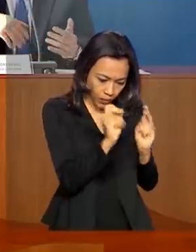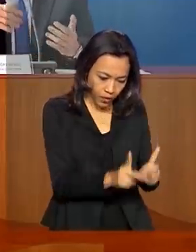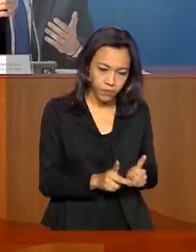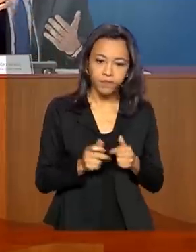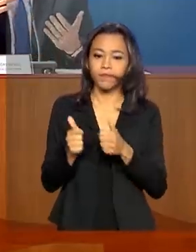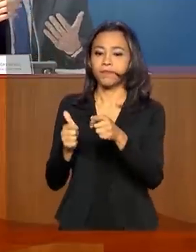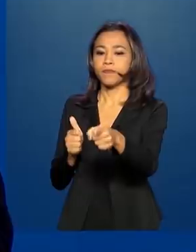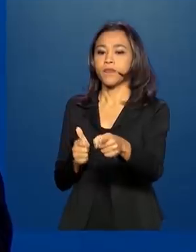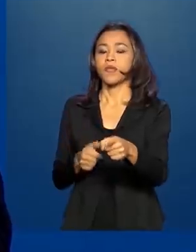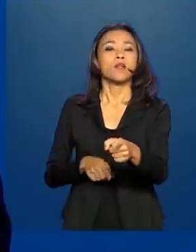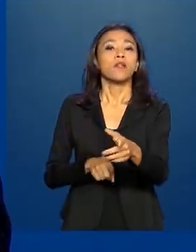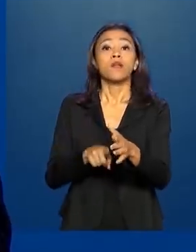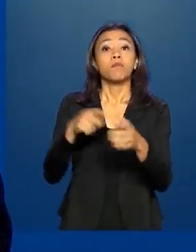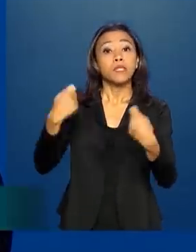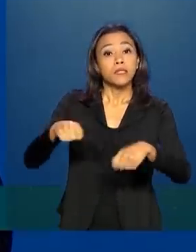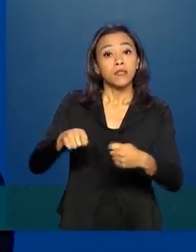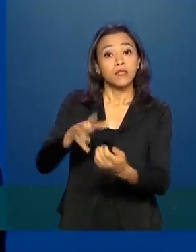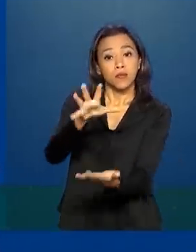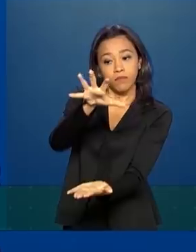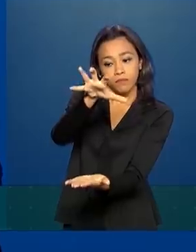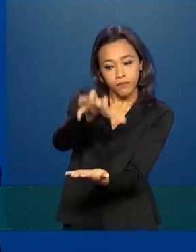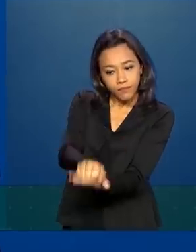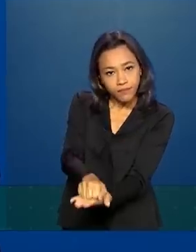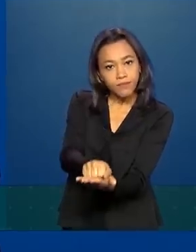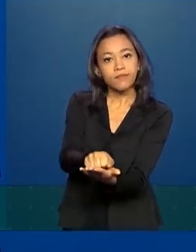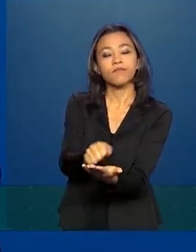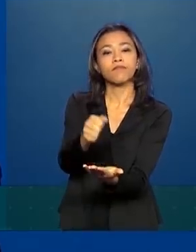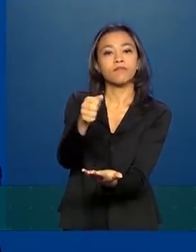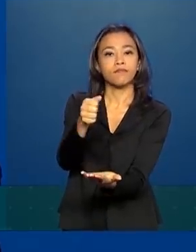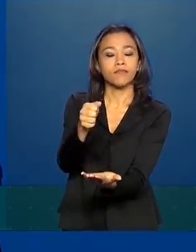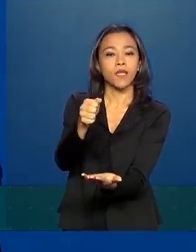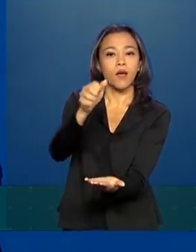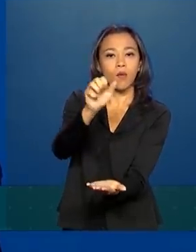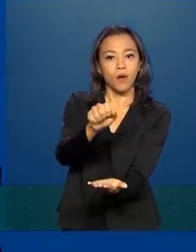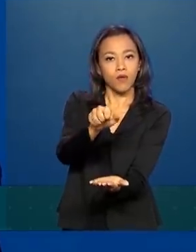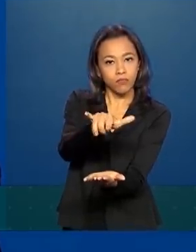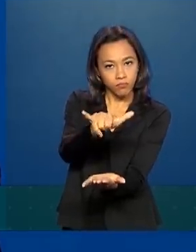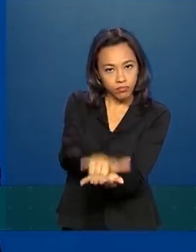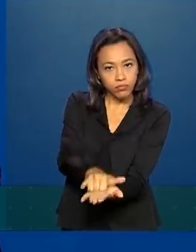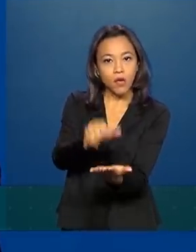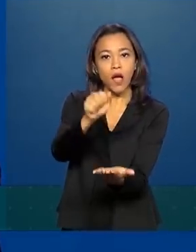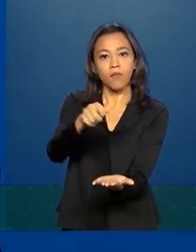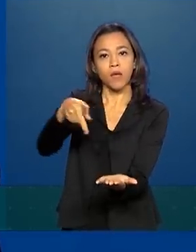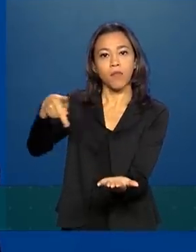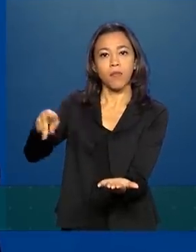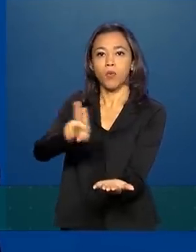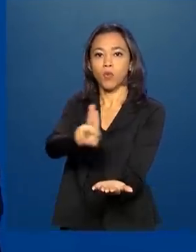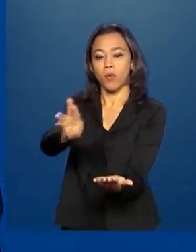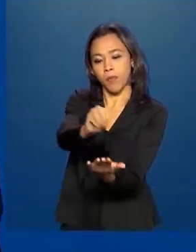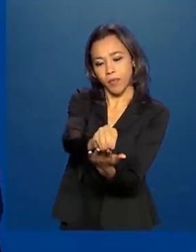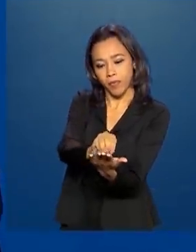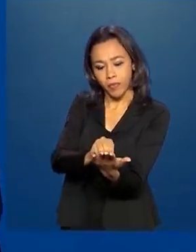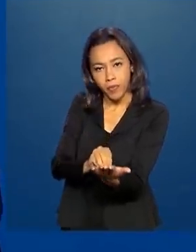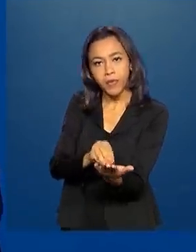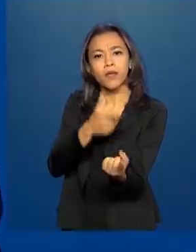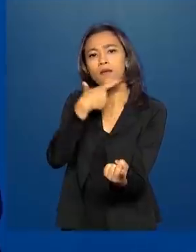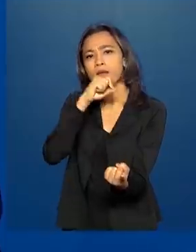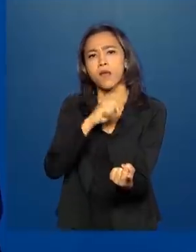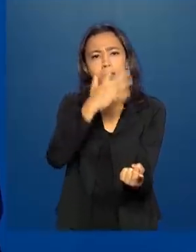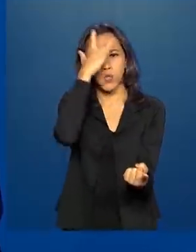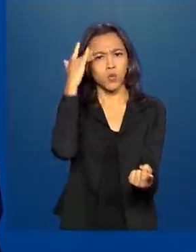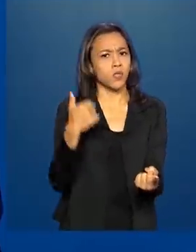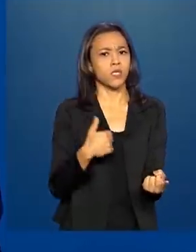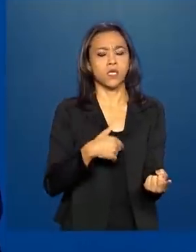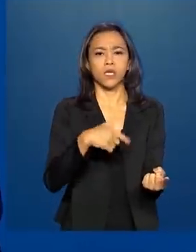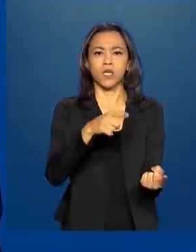baixar o aplicativo para fazer o seu cadastramento? São os informais que